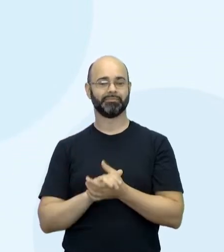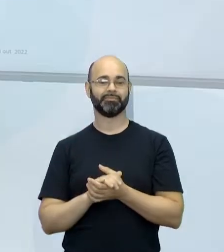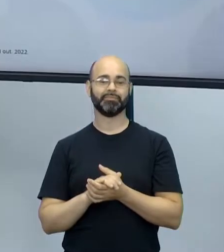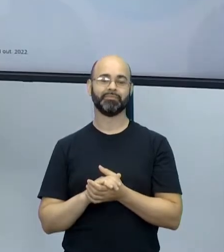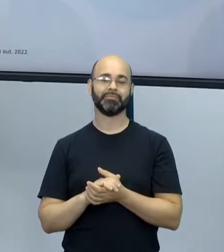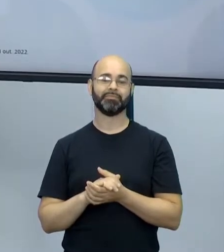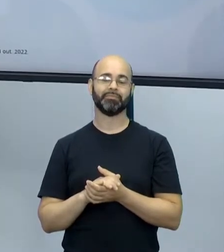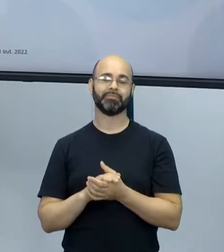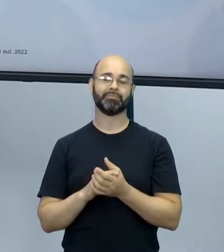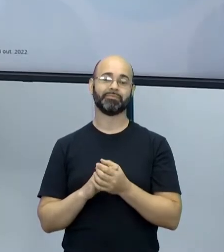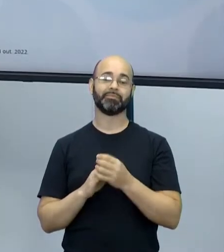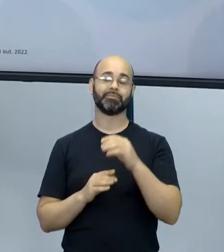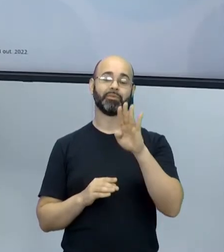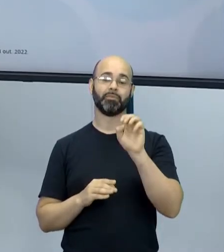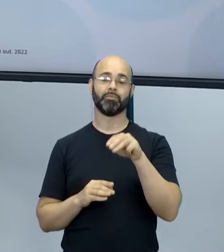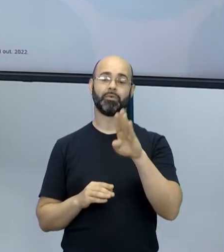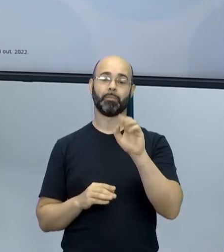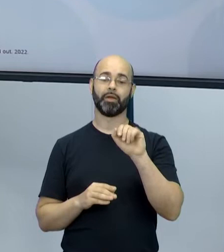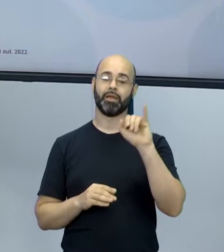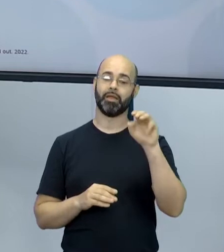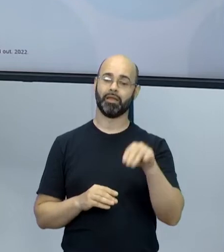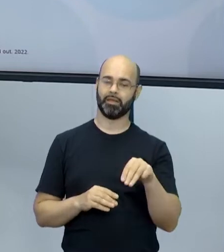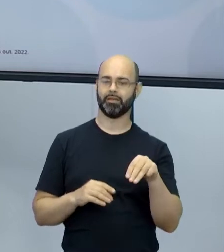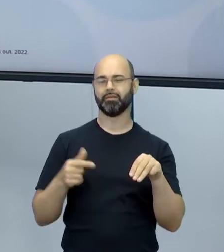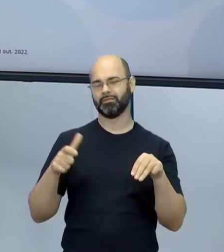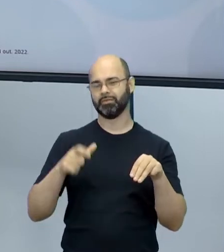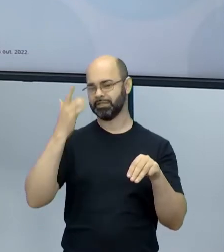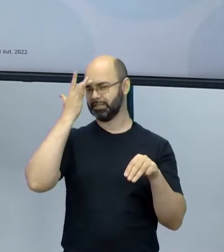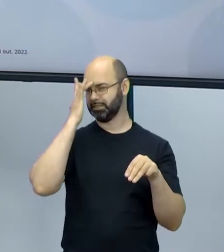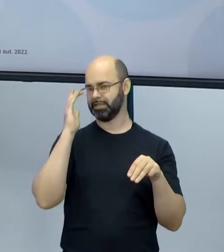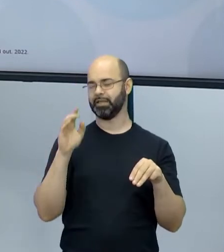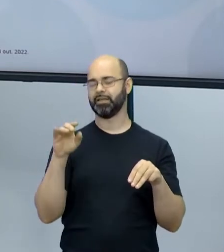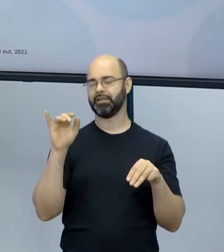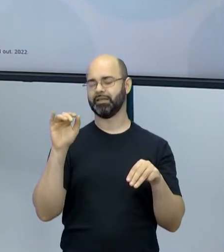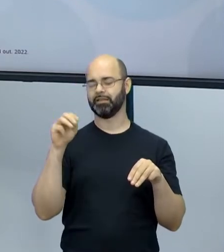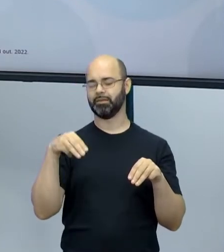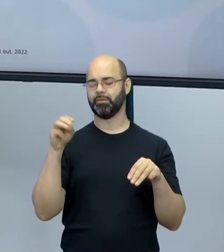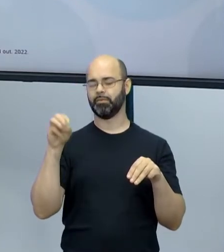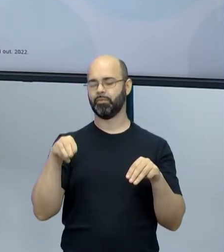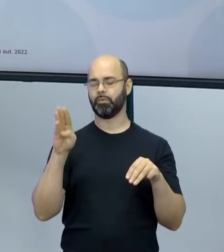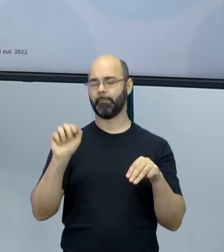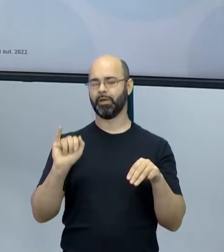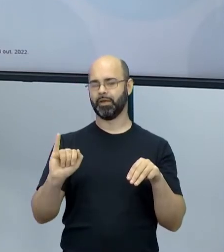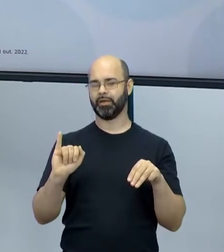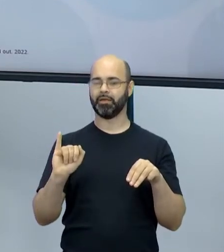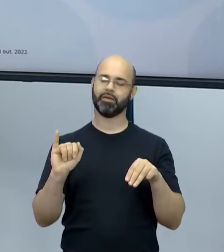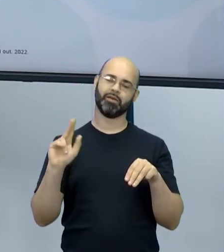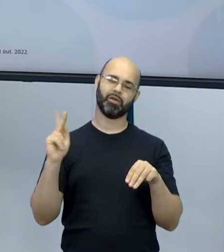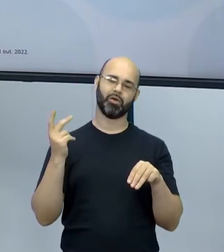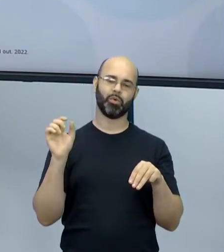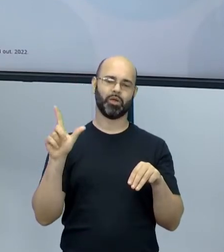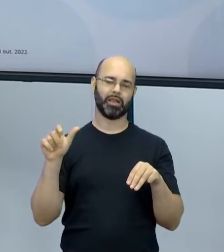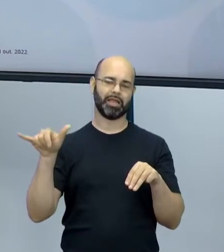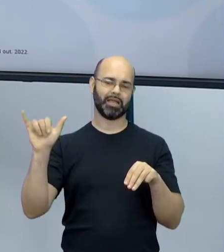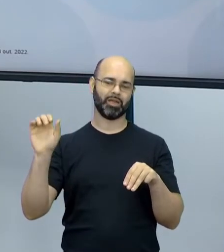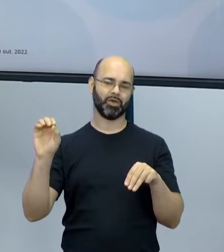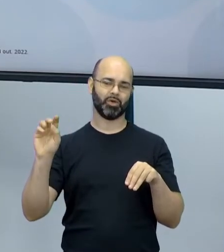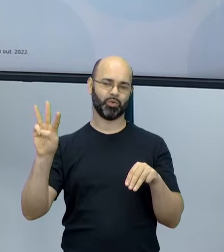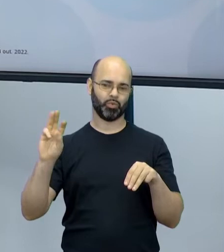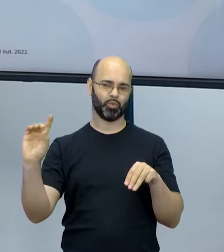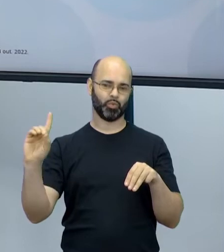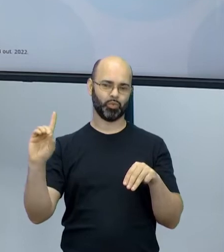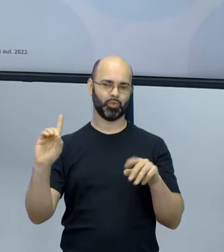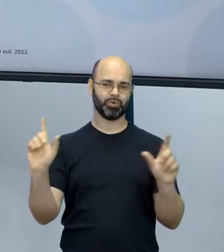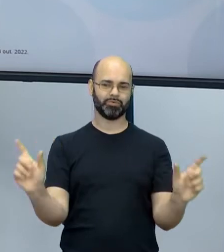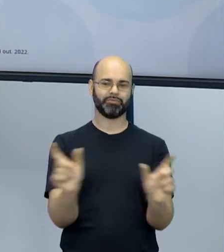comigo. Bombaim era o nome de Mumbai, a cidade indiana. Então, Bombaim, Hollywood, Bombaim, onde é feito